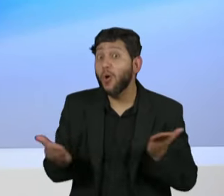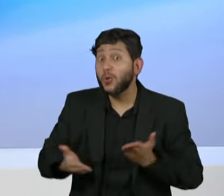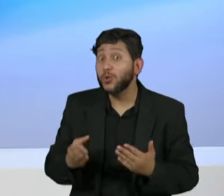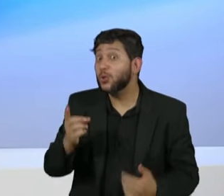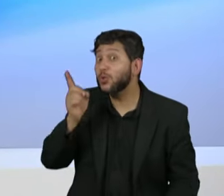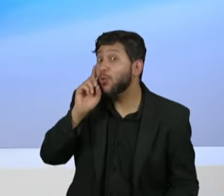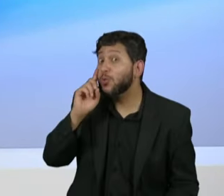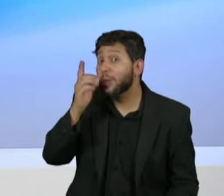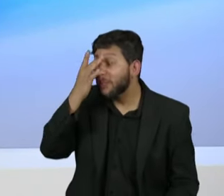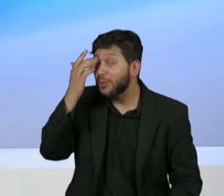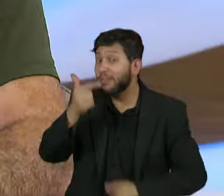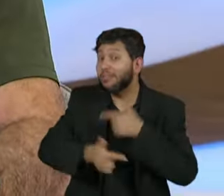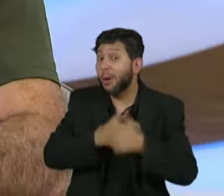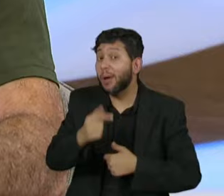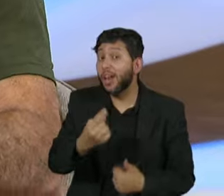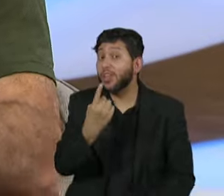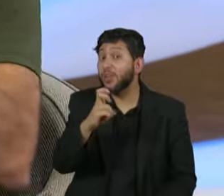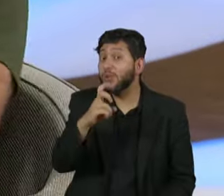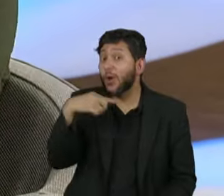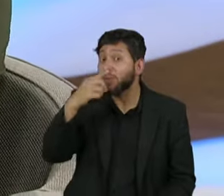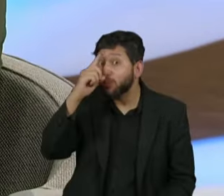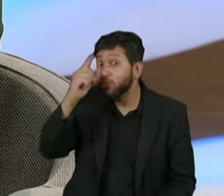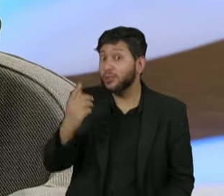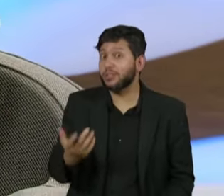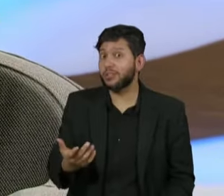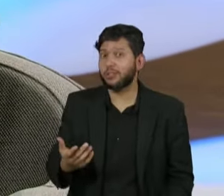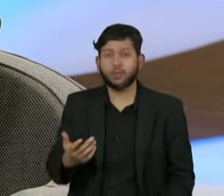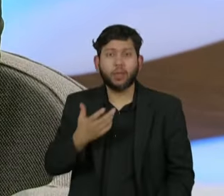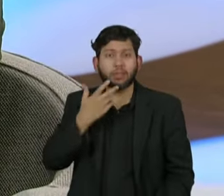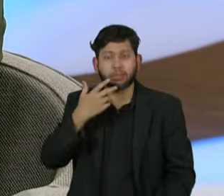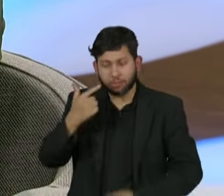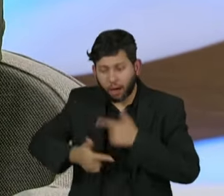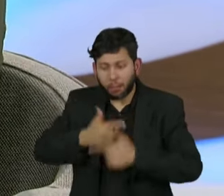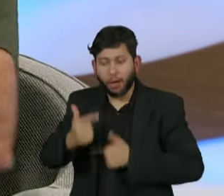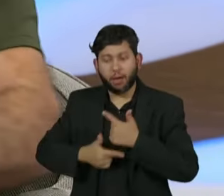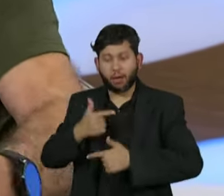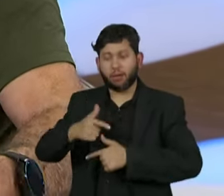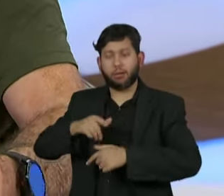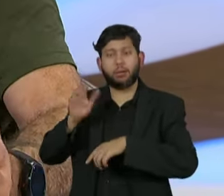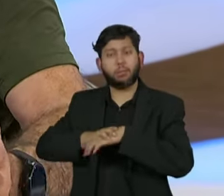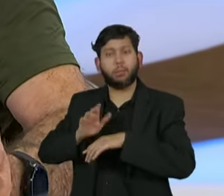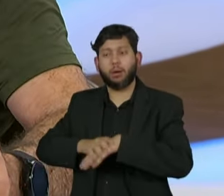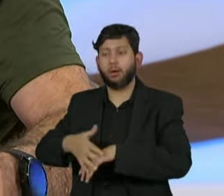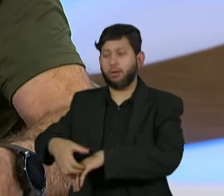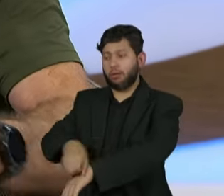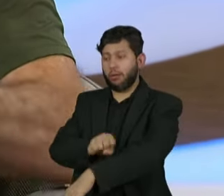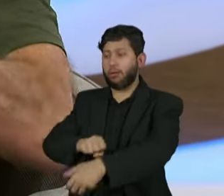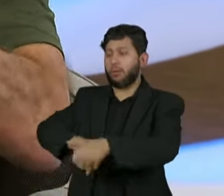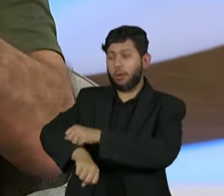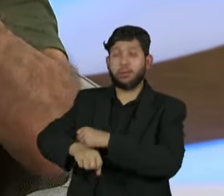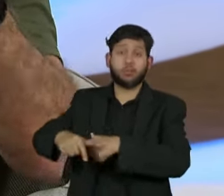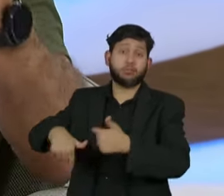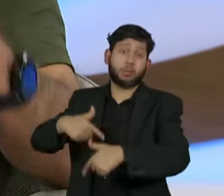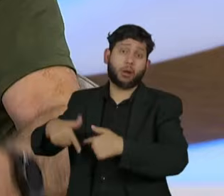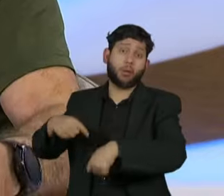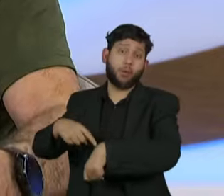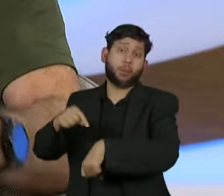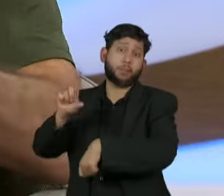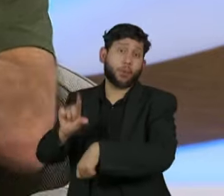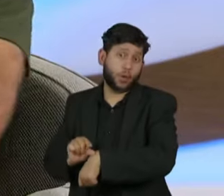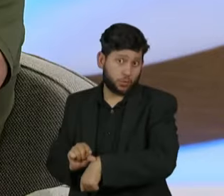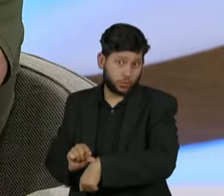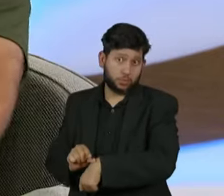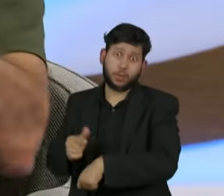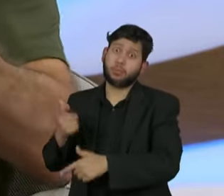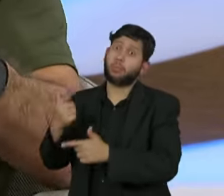em alguns setores da economia né Eu não tô falando só do trabalhador braçal que esse talvez até trabalhe menos horas por dia apesar de ter muito